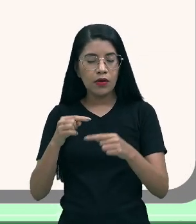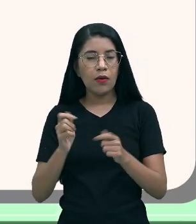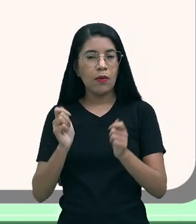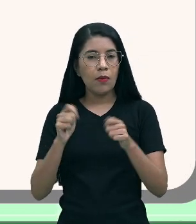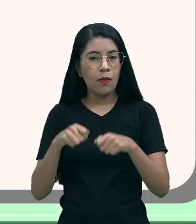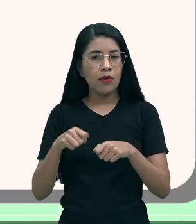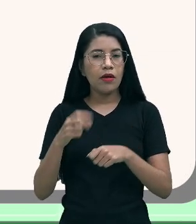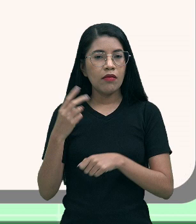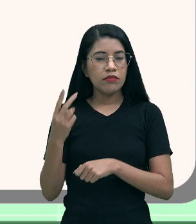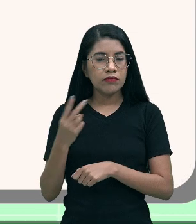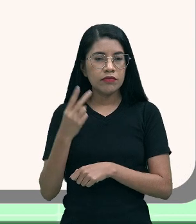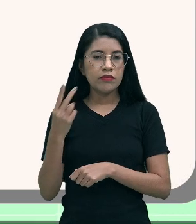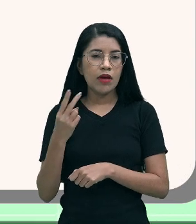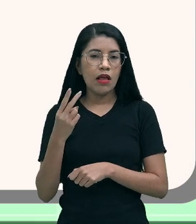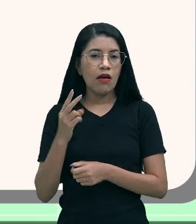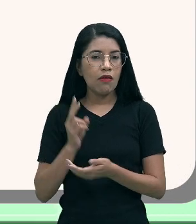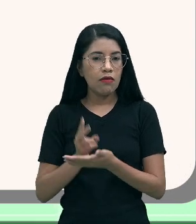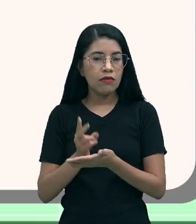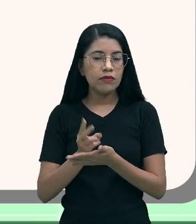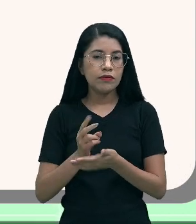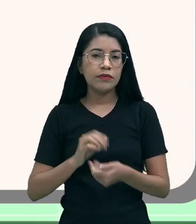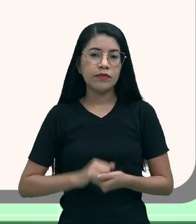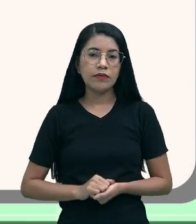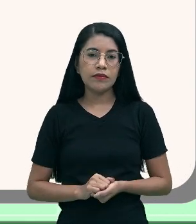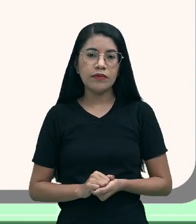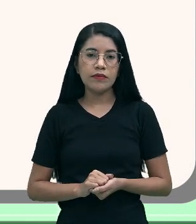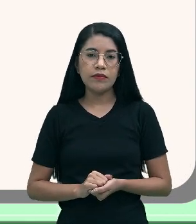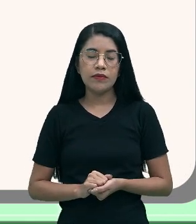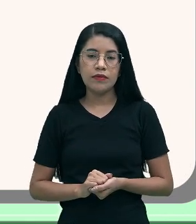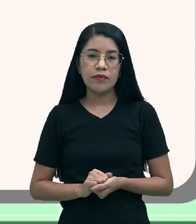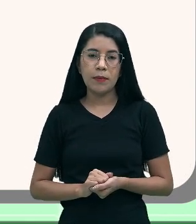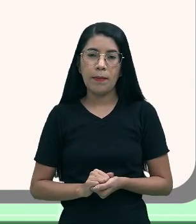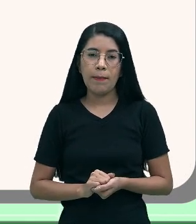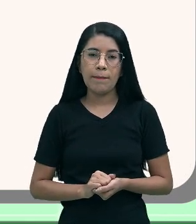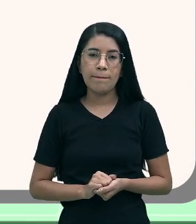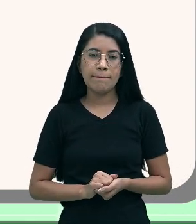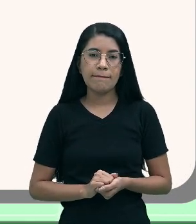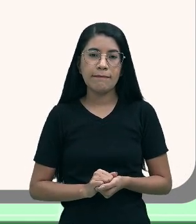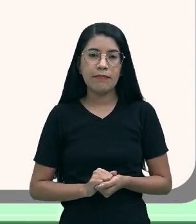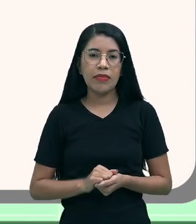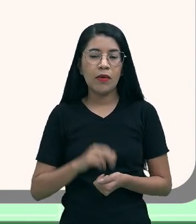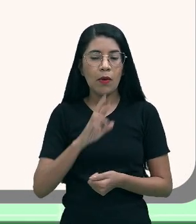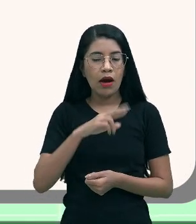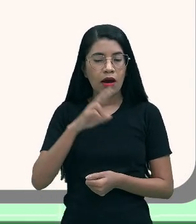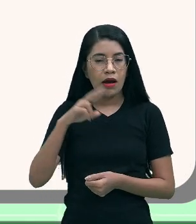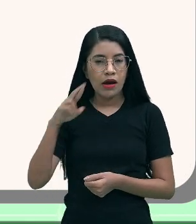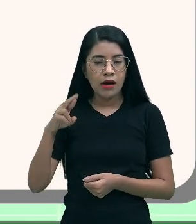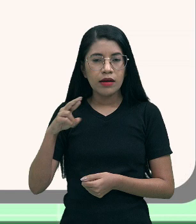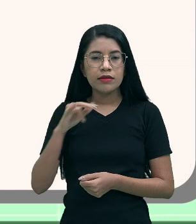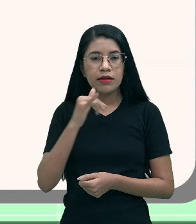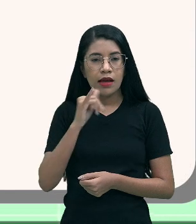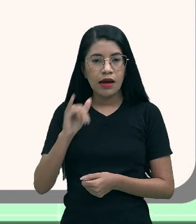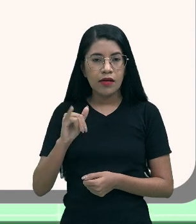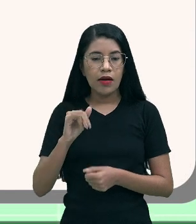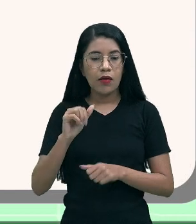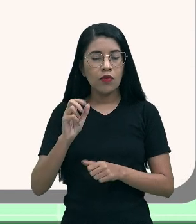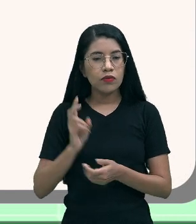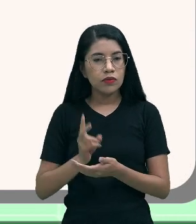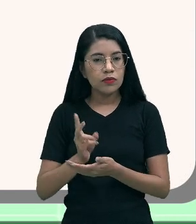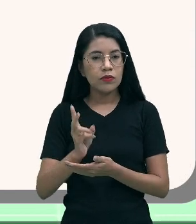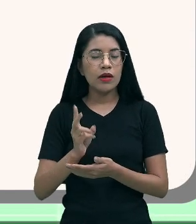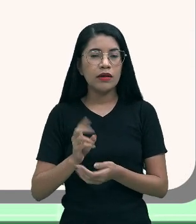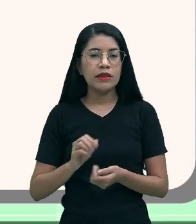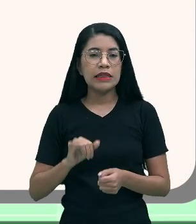resistência elétrica, claro, constante, mesmo em um grande intervalo de tensões elétricas.